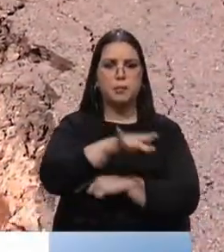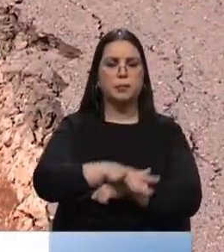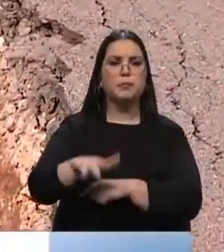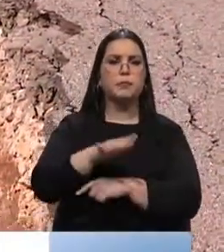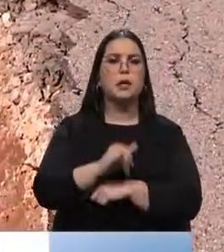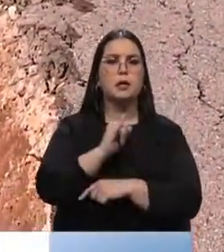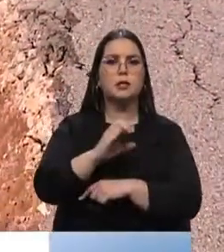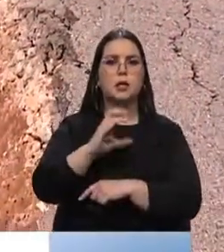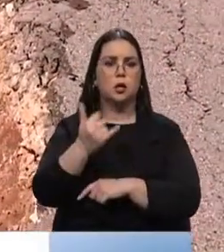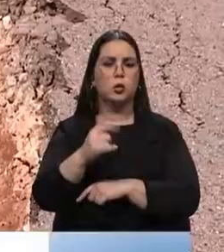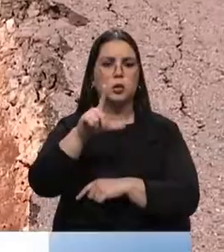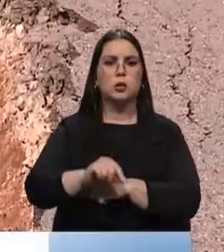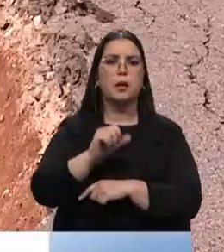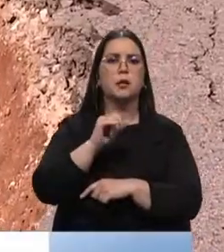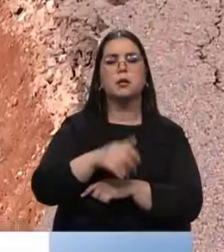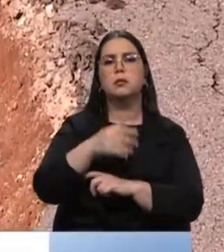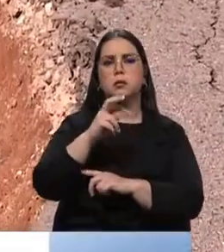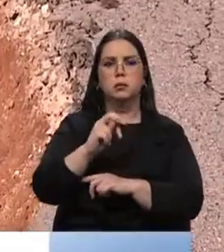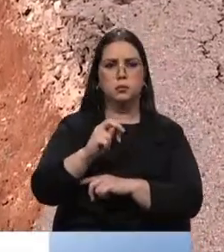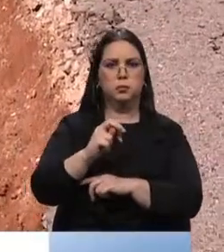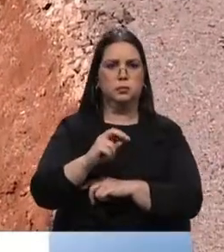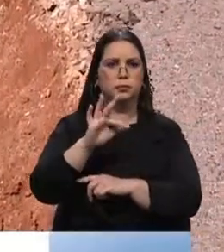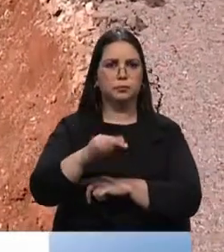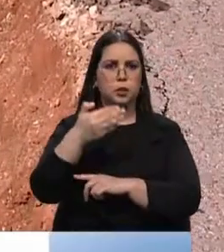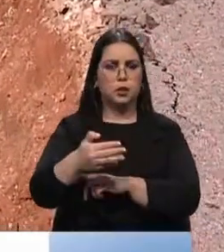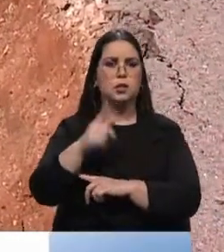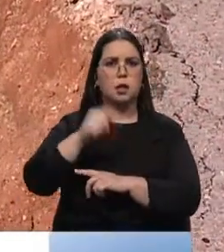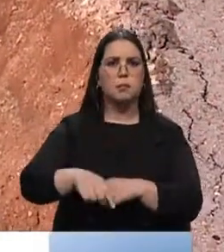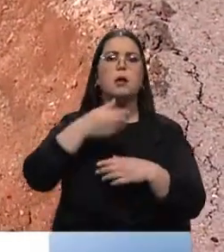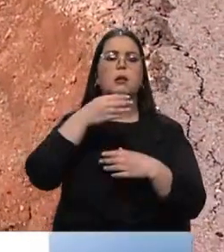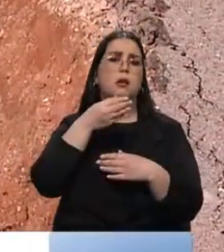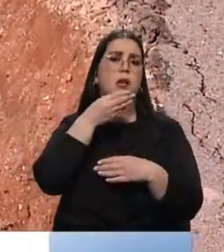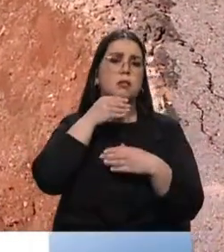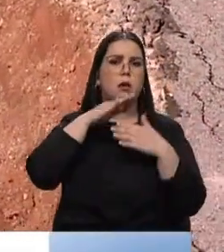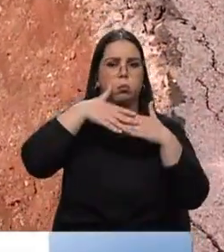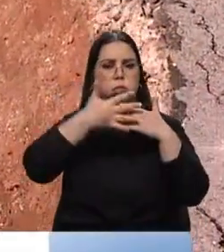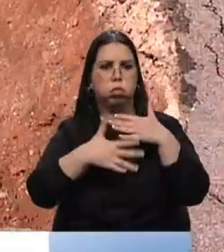continuam intransitáveis. Parte do Alcatrão foi em costa abaixo. Os desvios obrigatórios já estão a ter consequências.